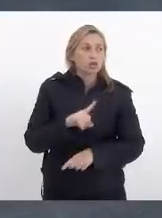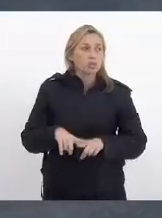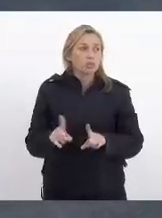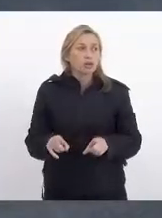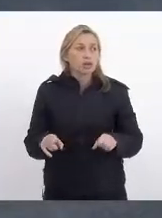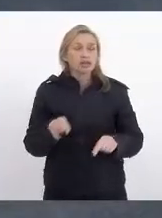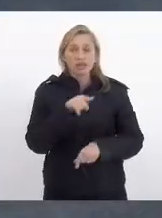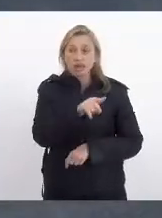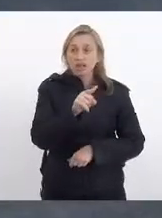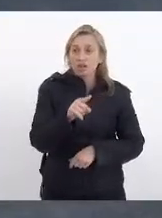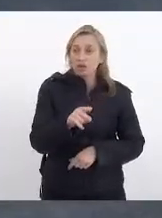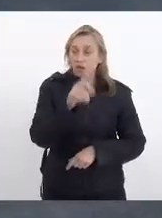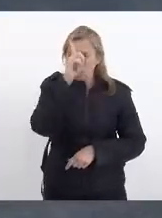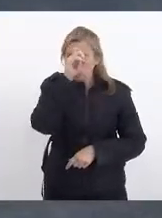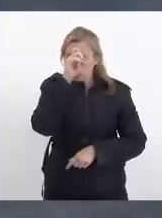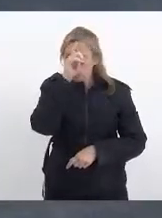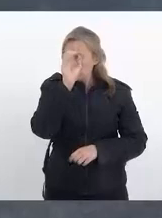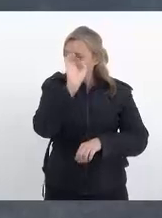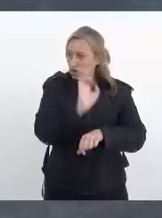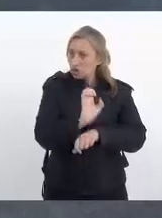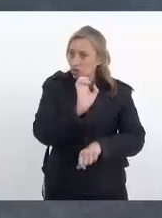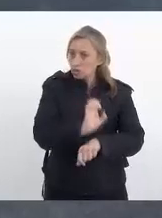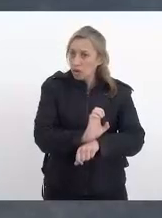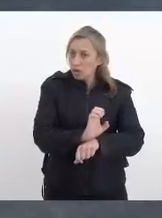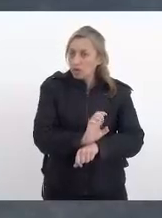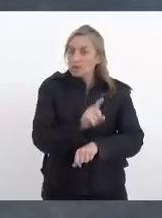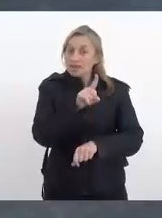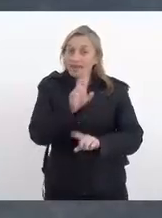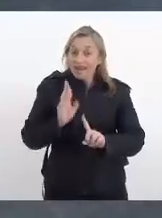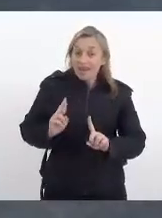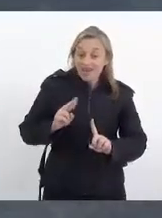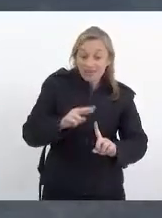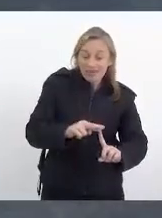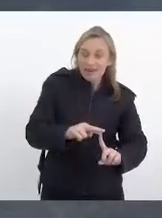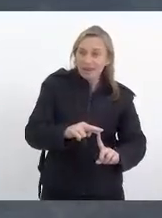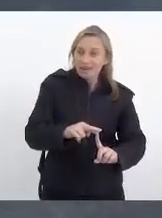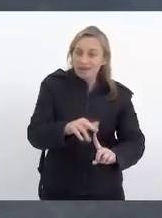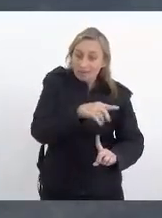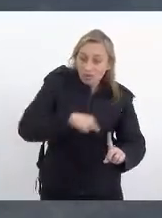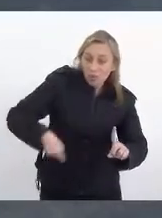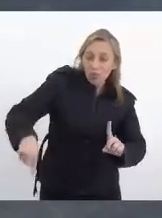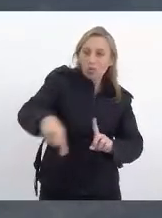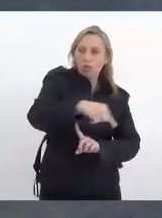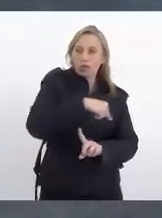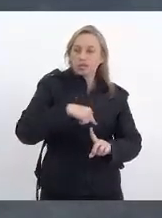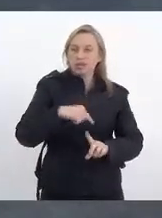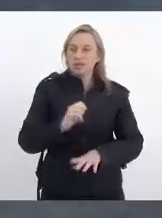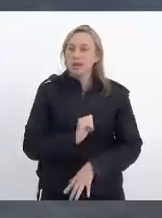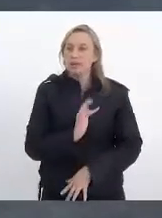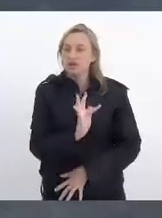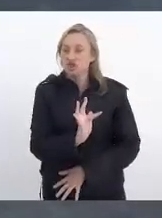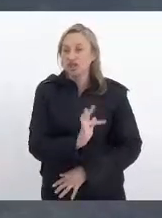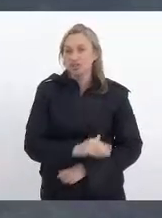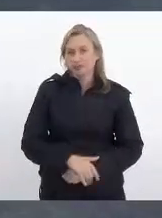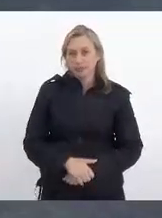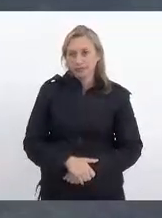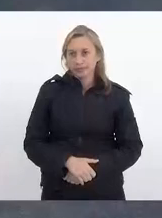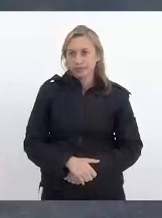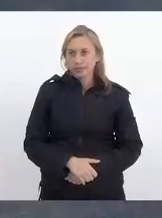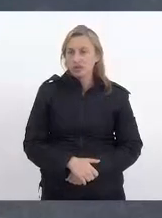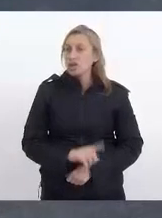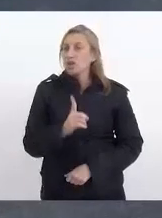aquele hospital hospital estadual e ele é referência para que ele em torno da Baixada Fluminense